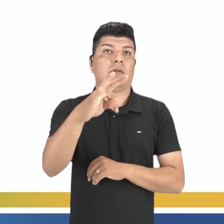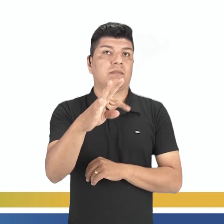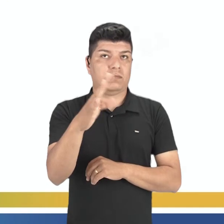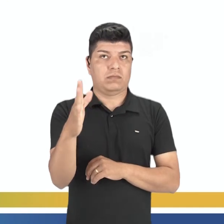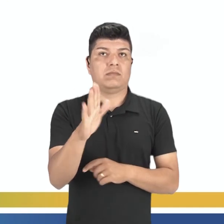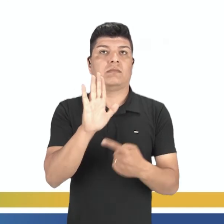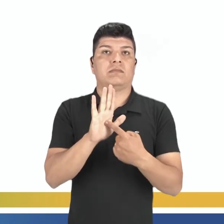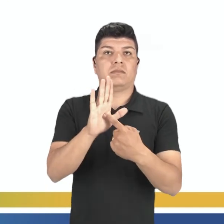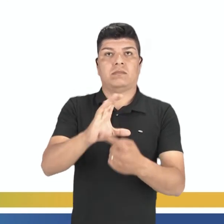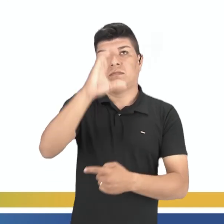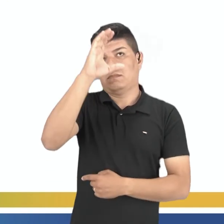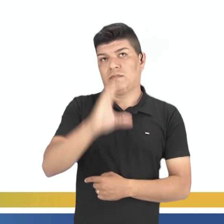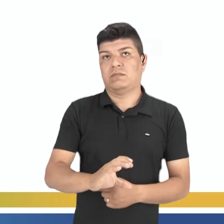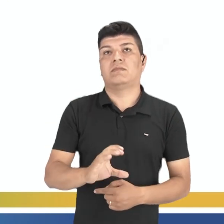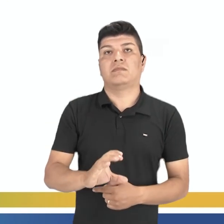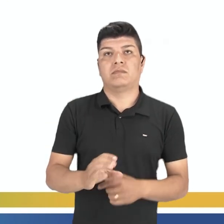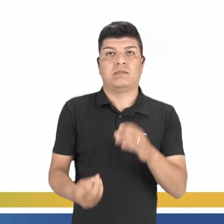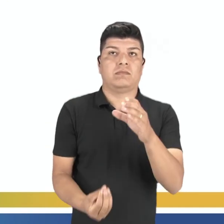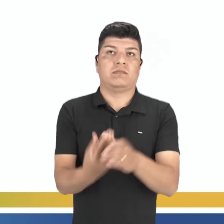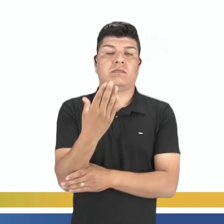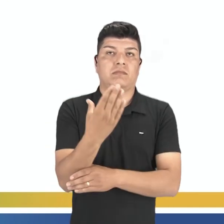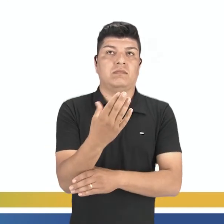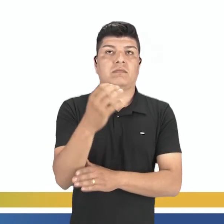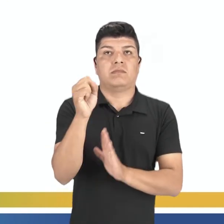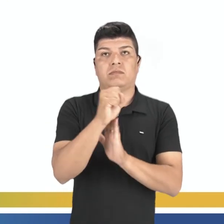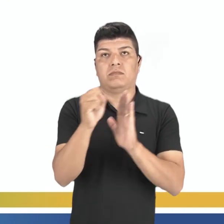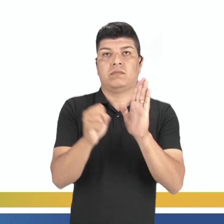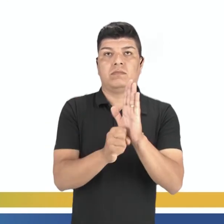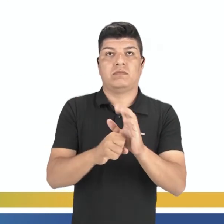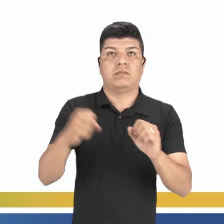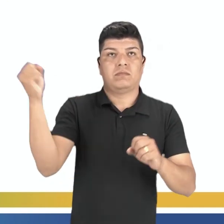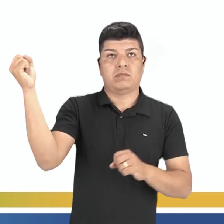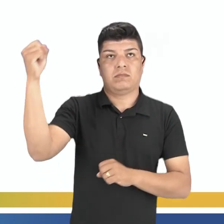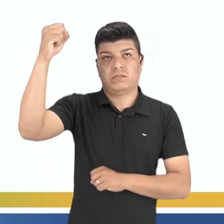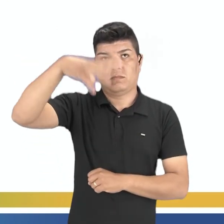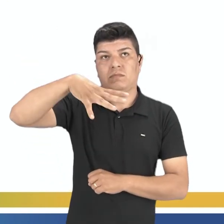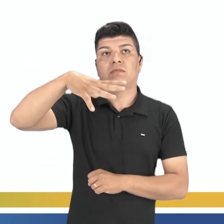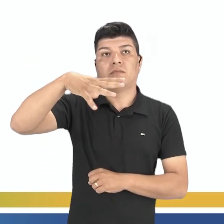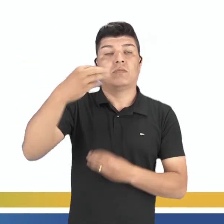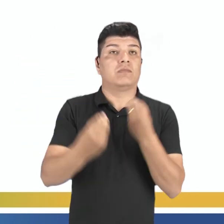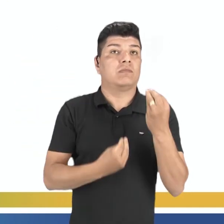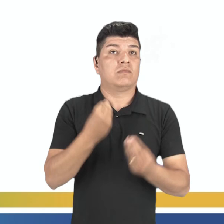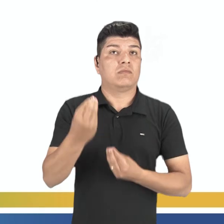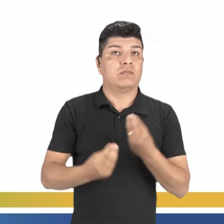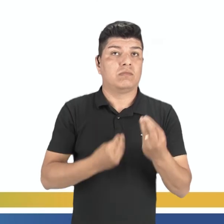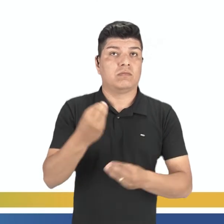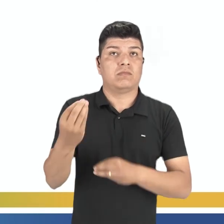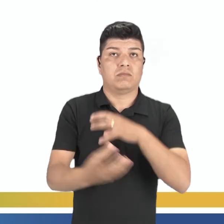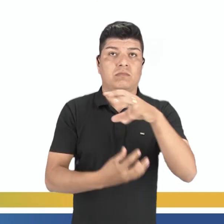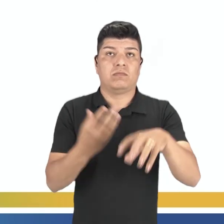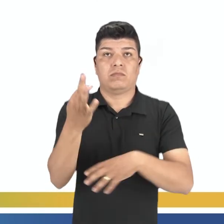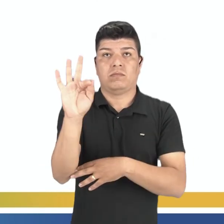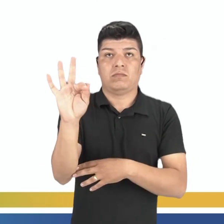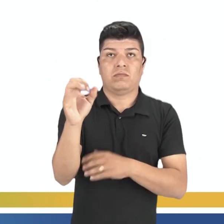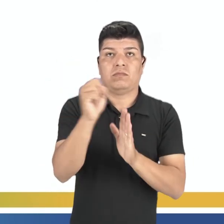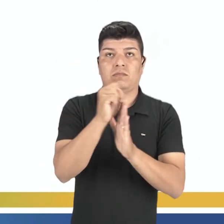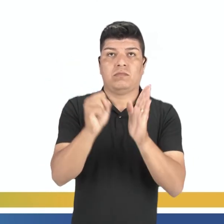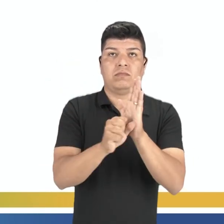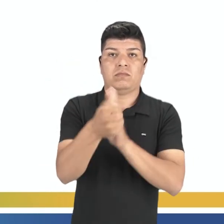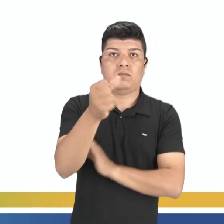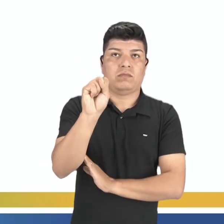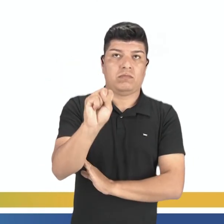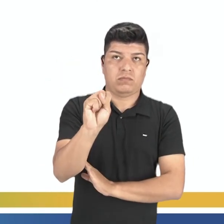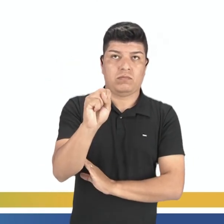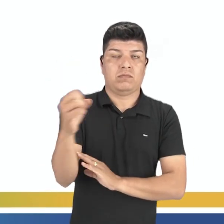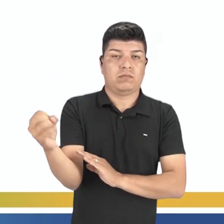elaborada pela reflexão política do século das luzes. De que forma a Revolução Francesa do século XVIII foi a expressão desta